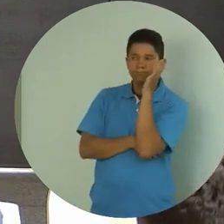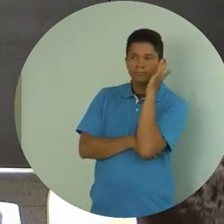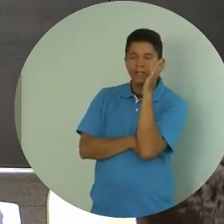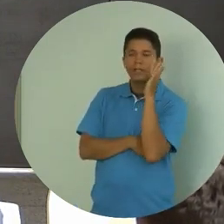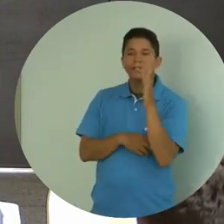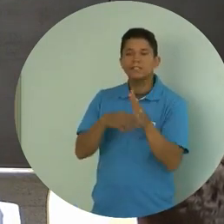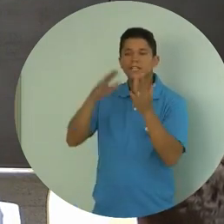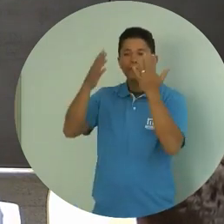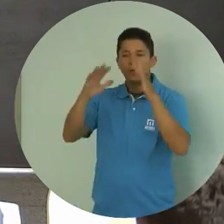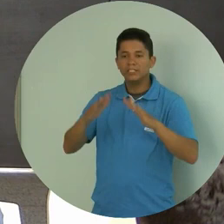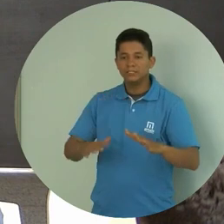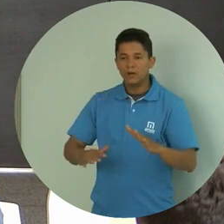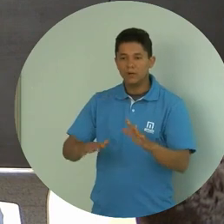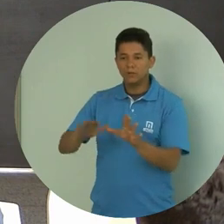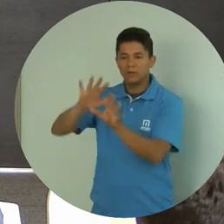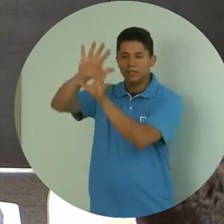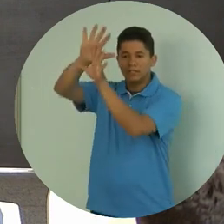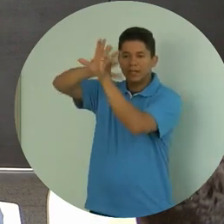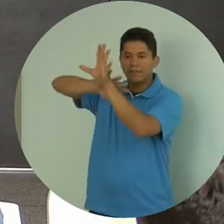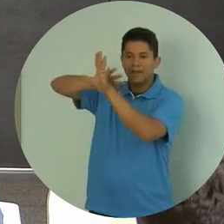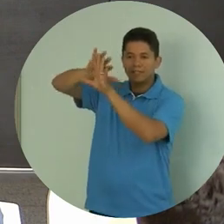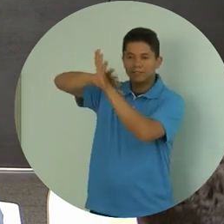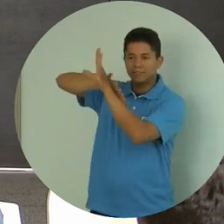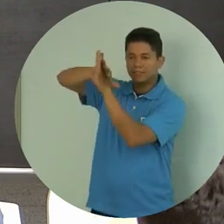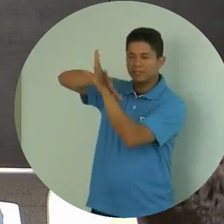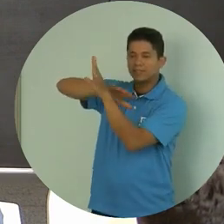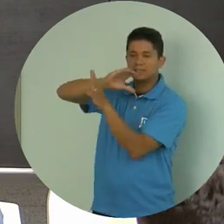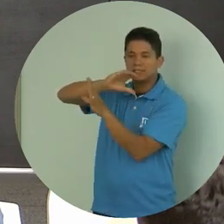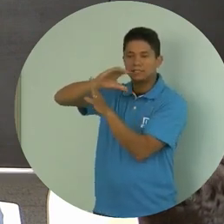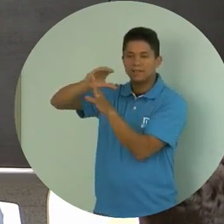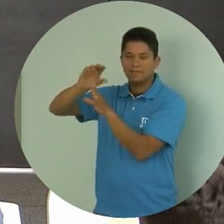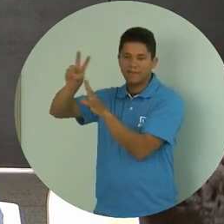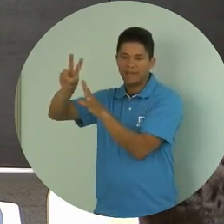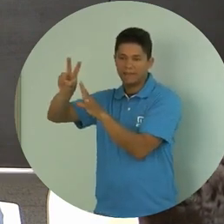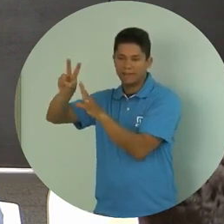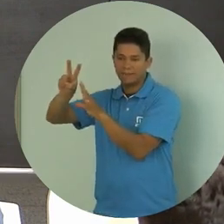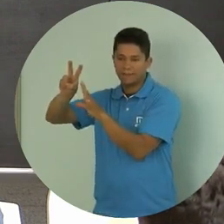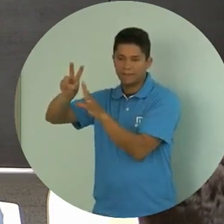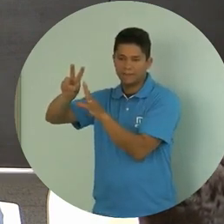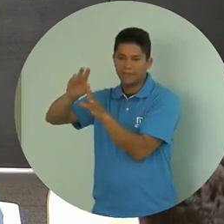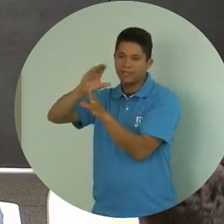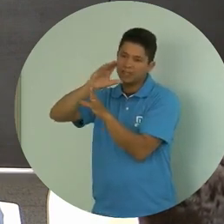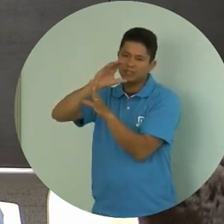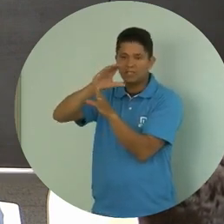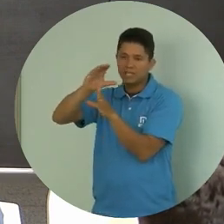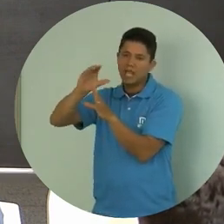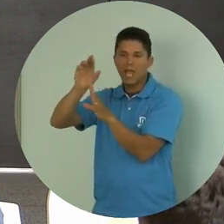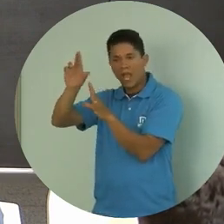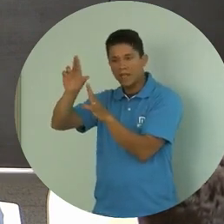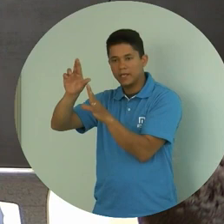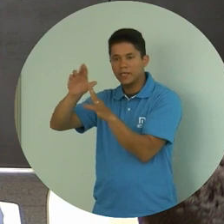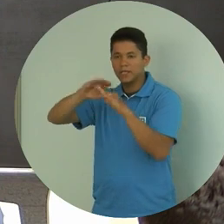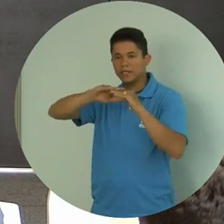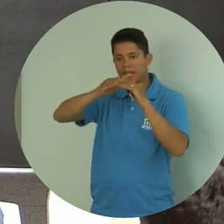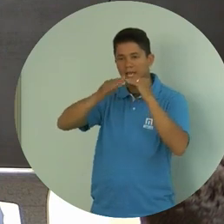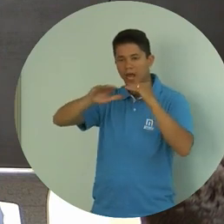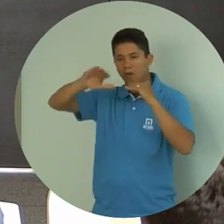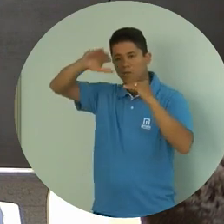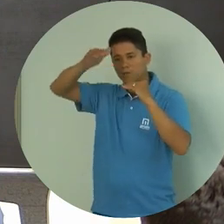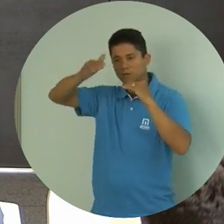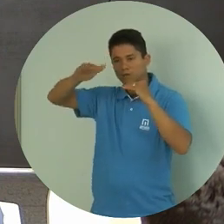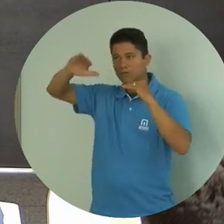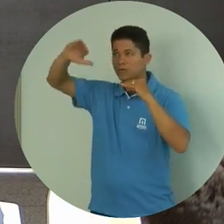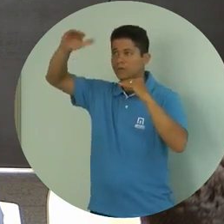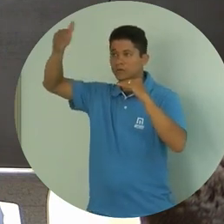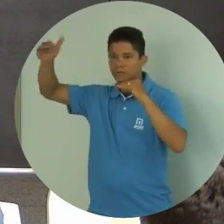mesmo, da face do CCV. É um CCR, mas os degraus são em CCV, né? A capa externa